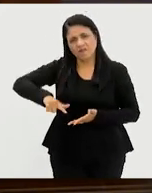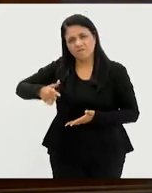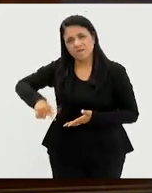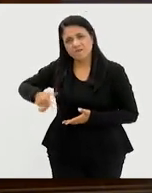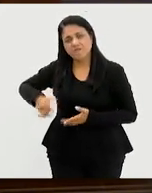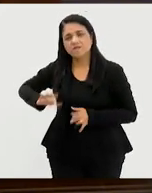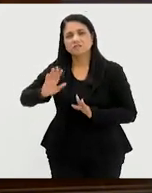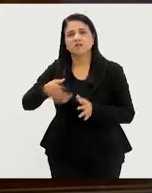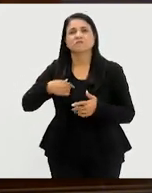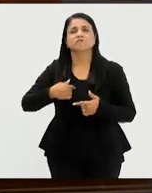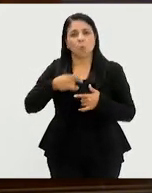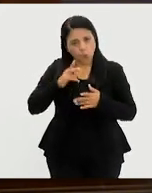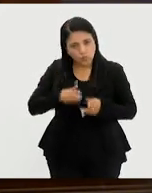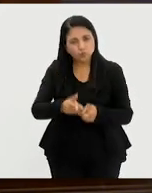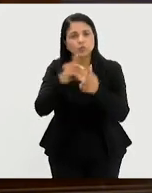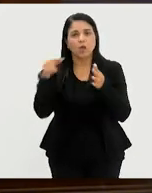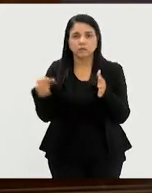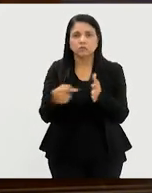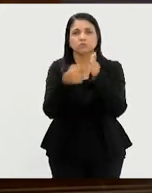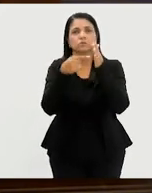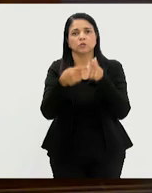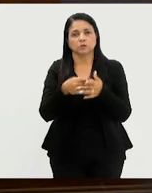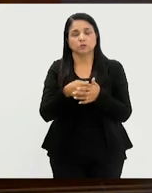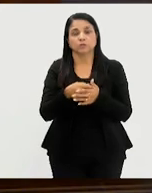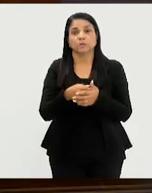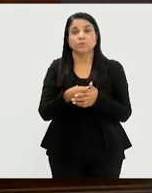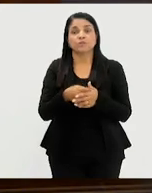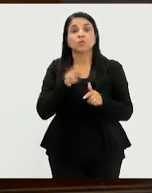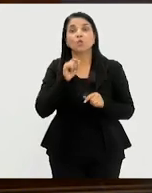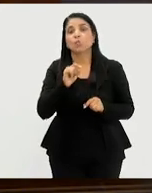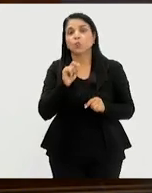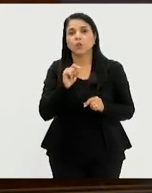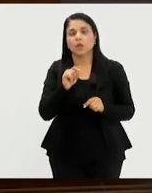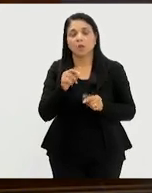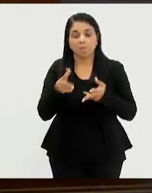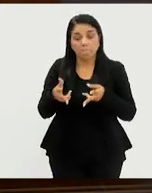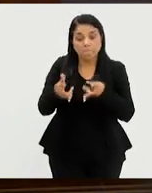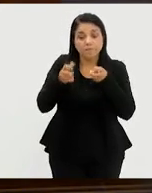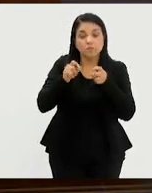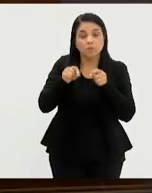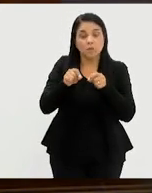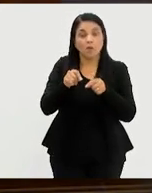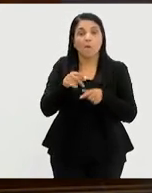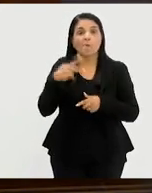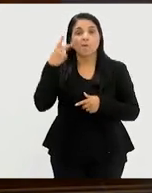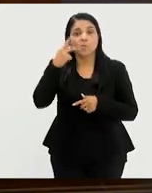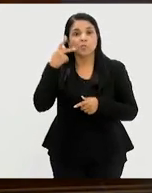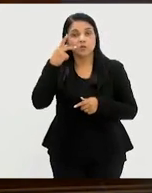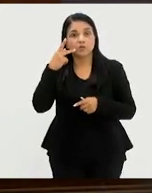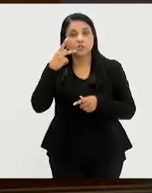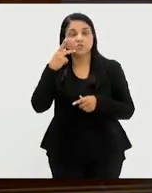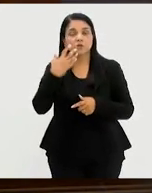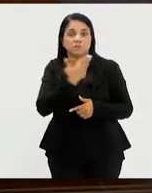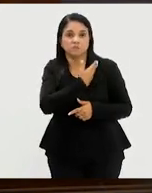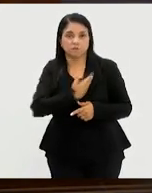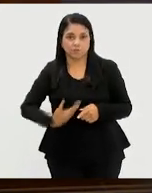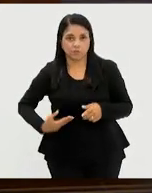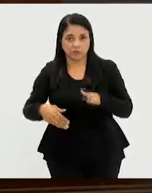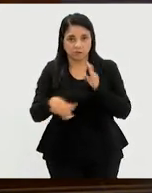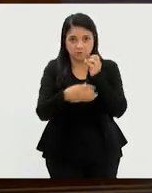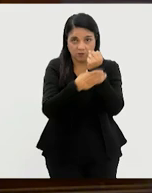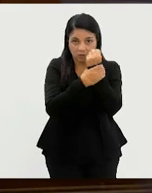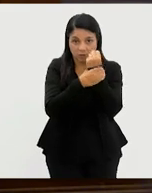deixar de denunciar afinal de contas aquilo que se prevê de uma política pública de segurança deveria ser